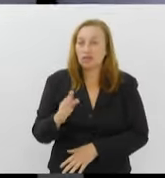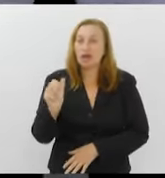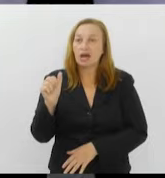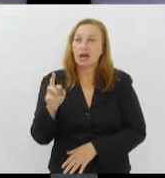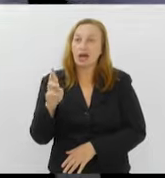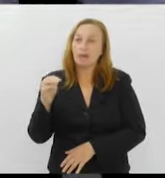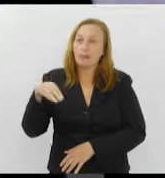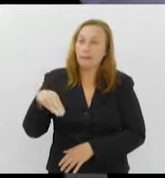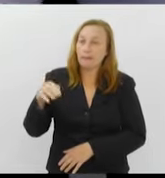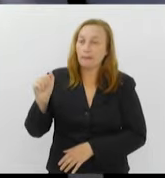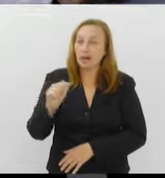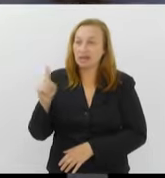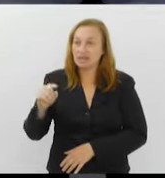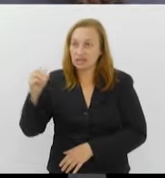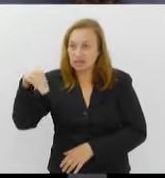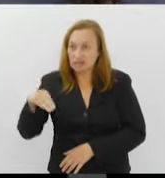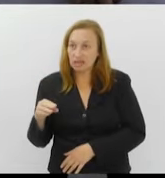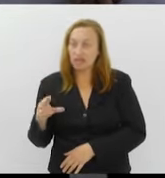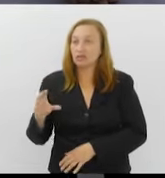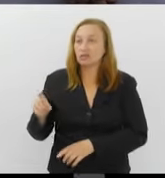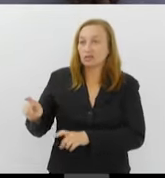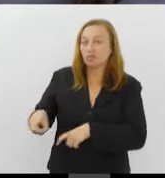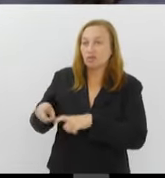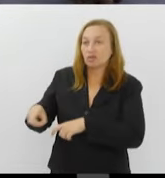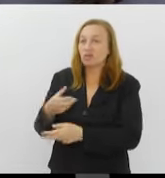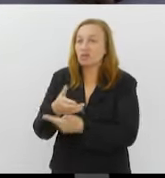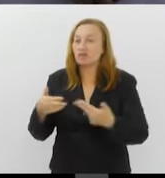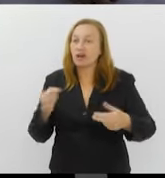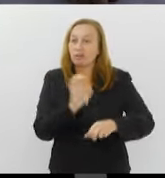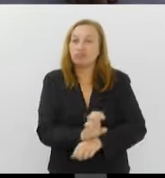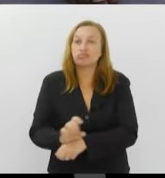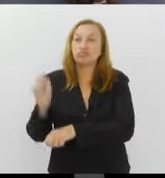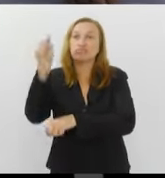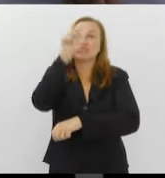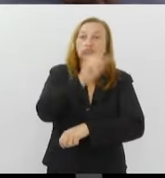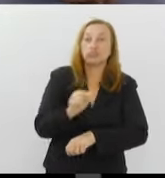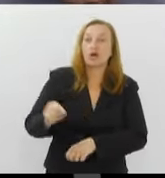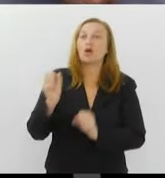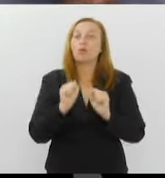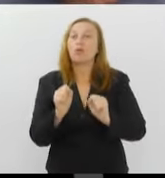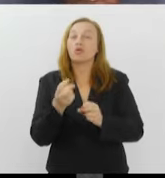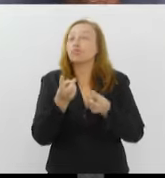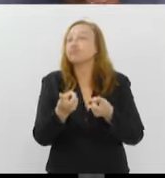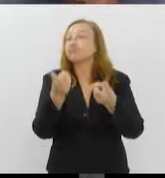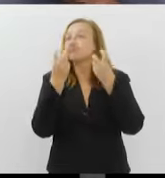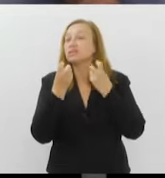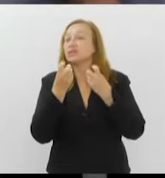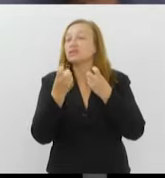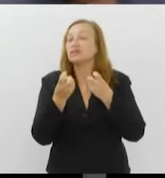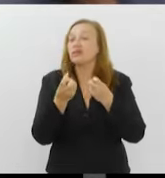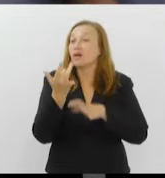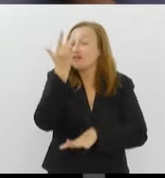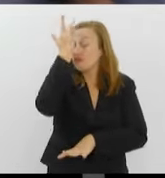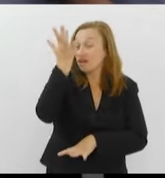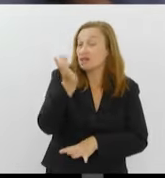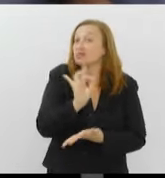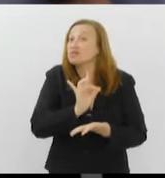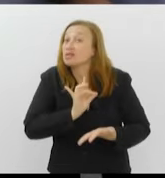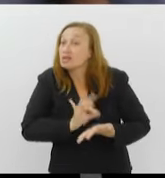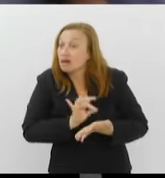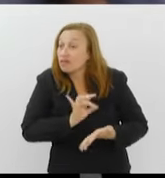Campo tem vários estados e a gente pode observar o quanto que é fácil, na